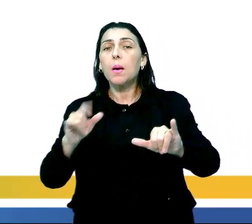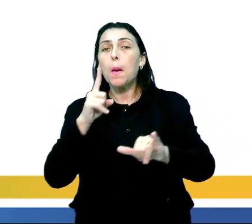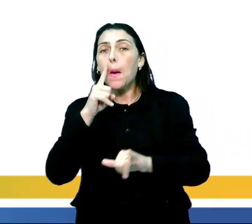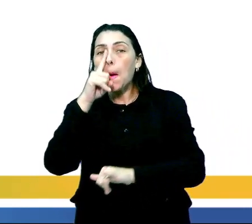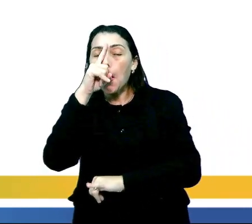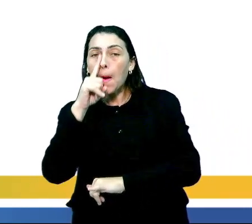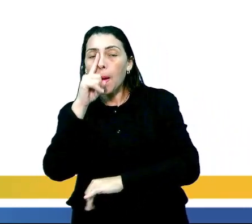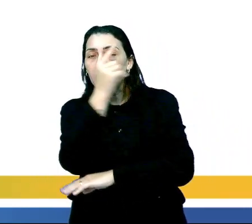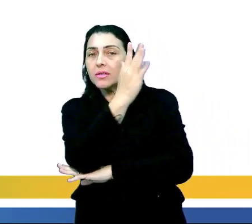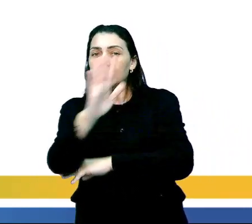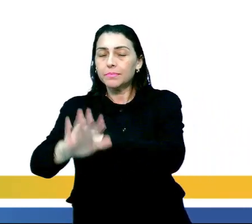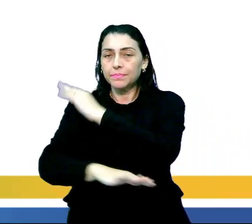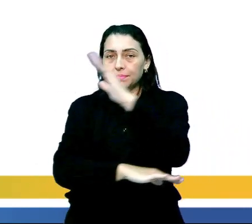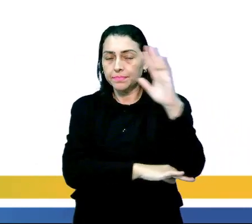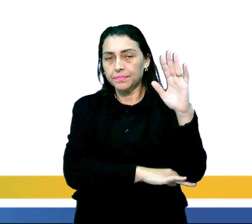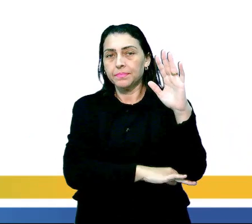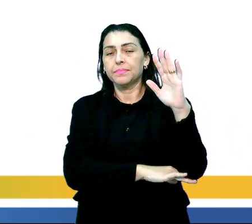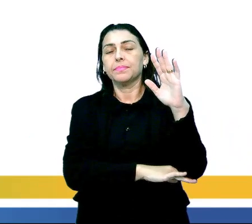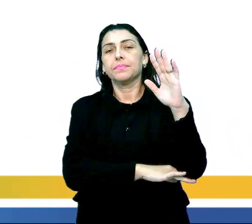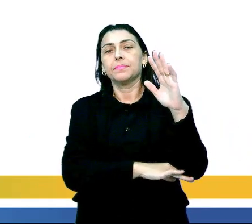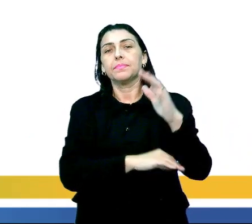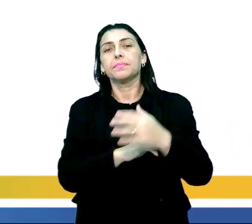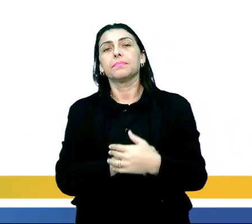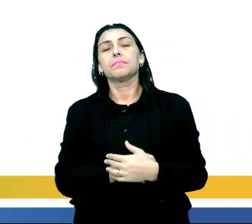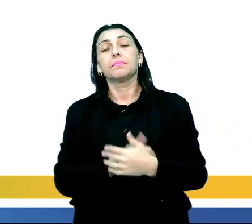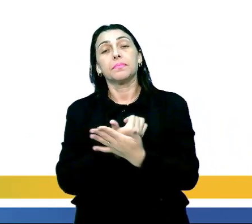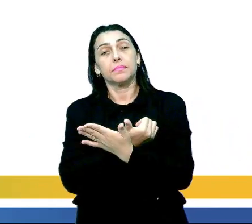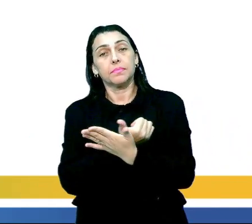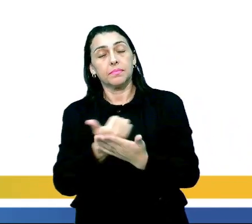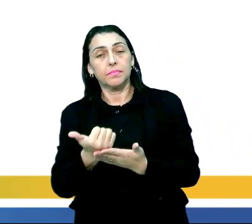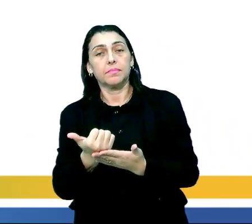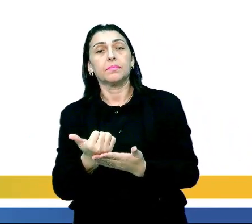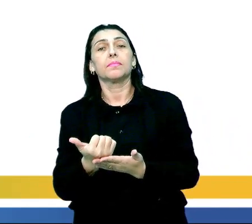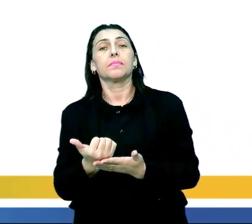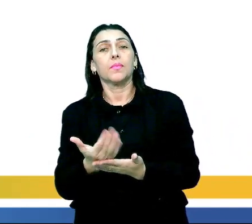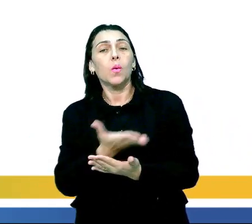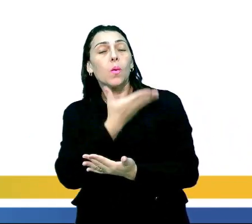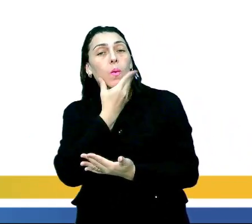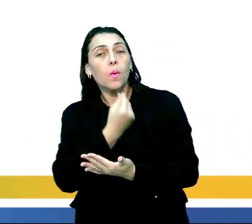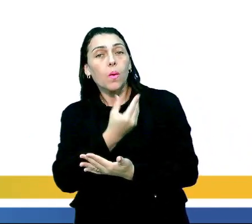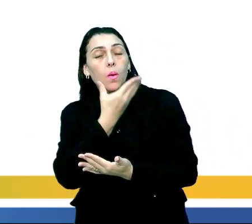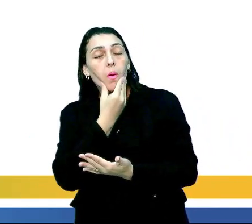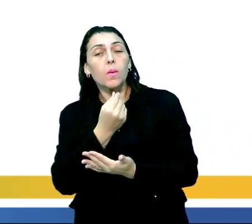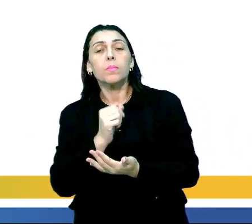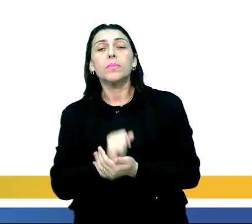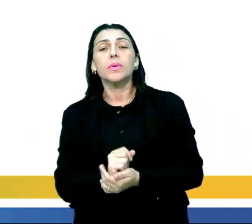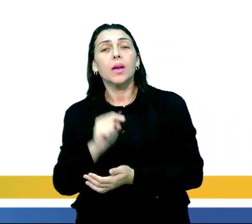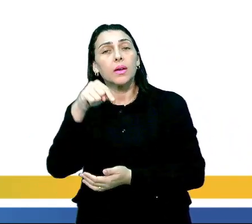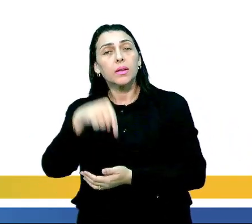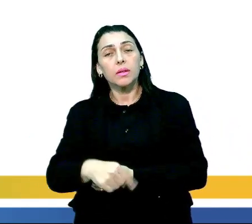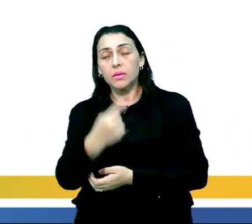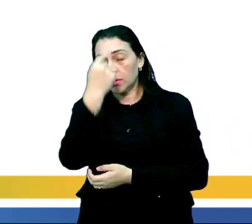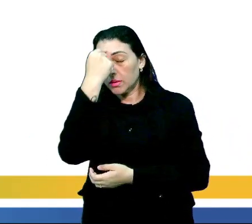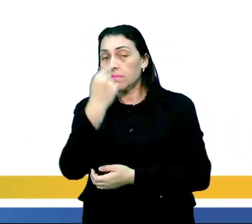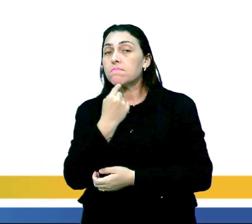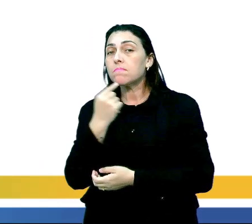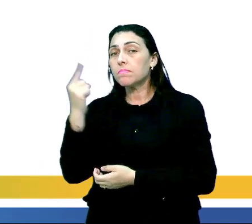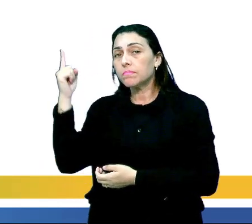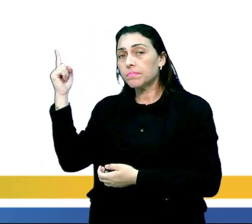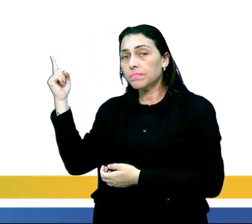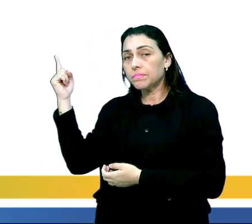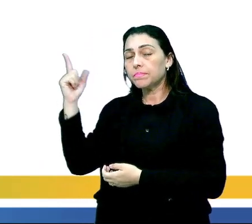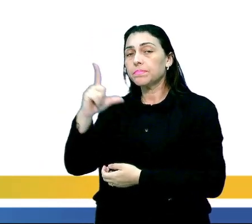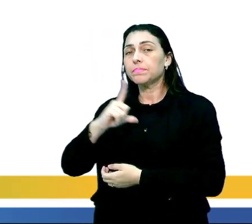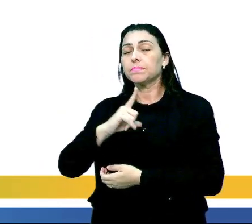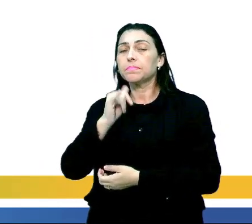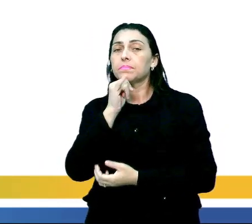riscos ambientais causados aí pela ação antrópica. Pessoal, aqui na imagem a gente tem, por